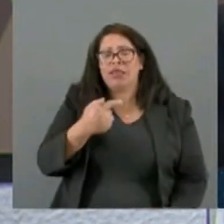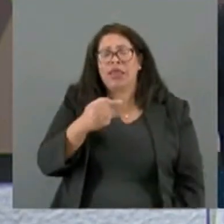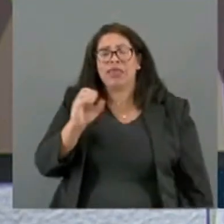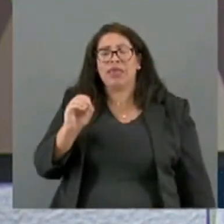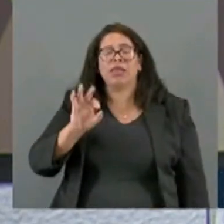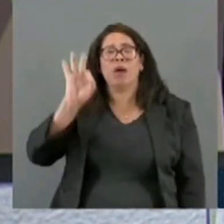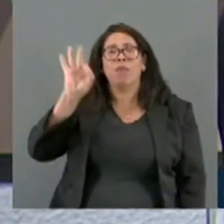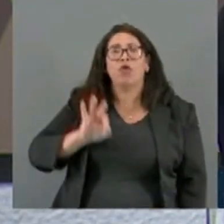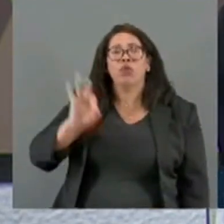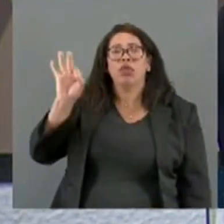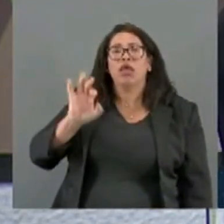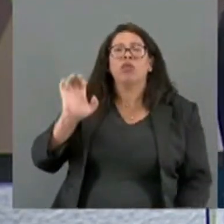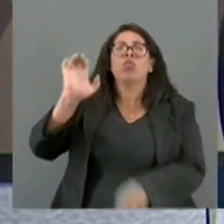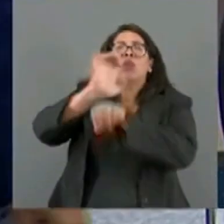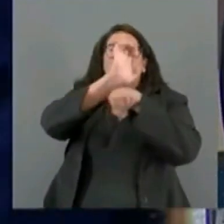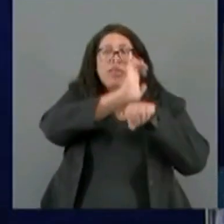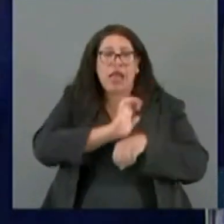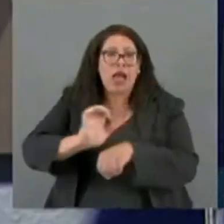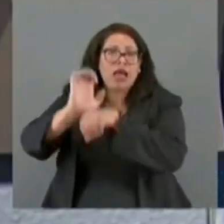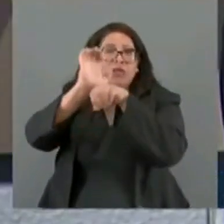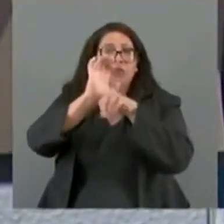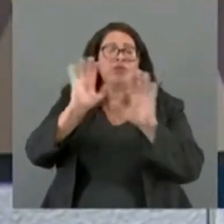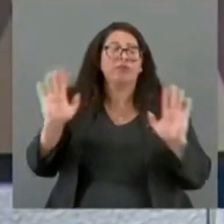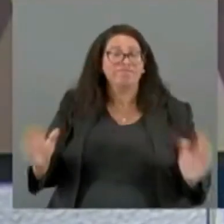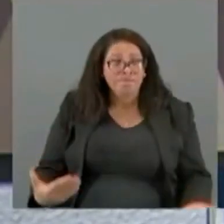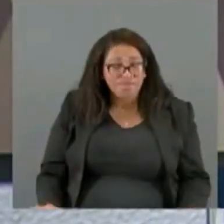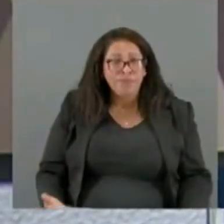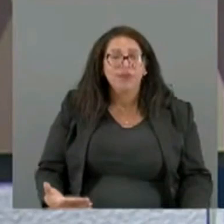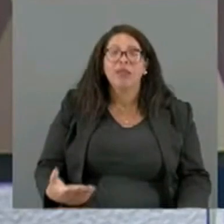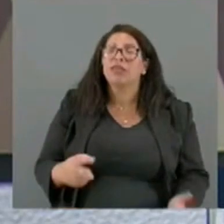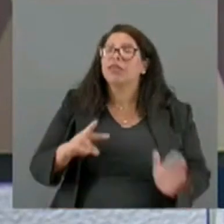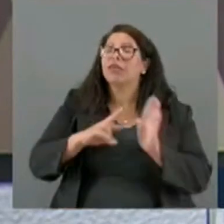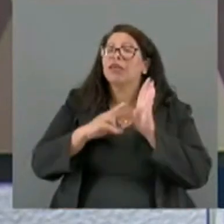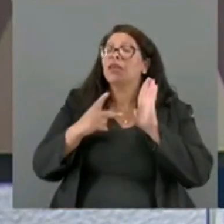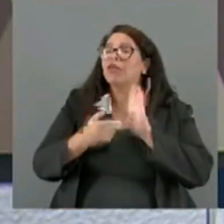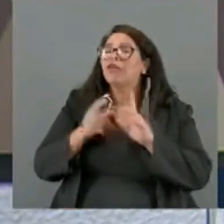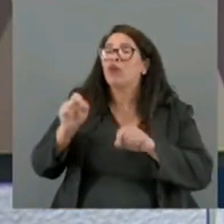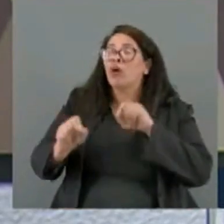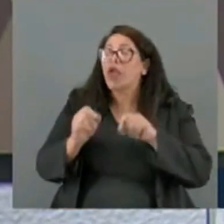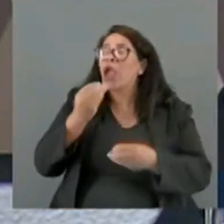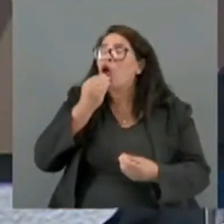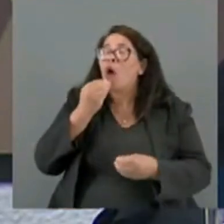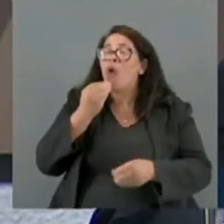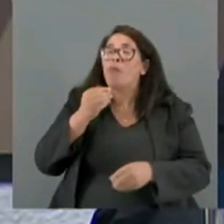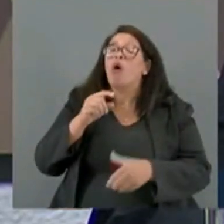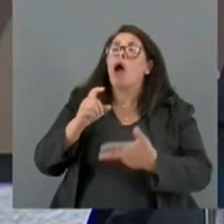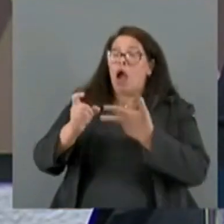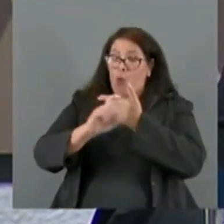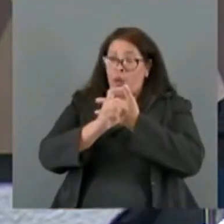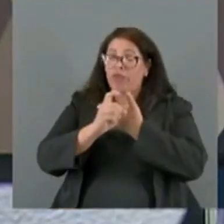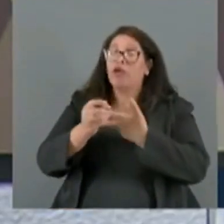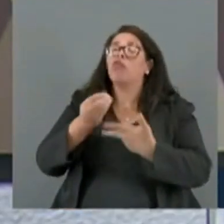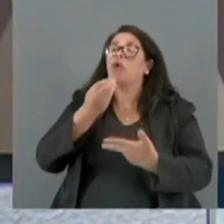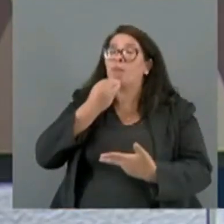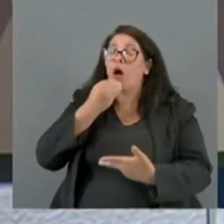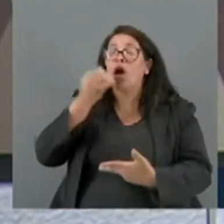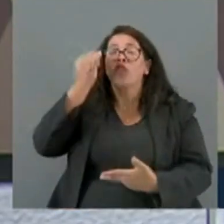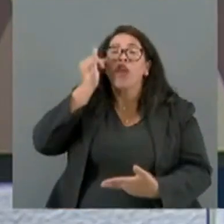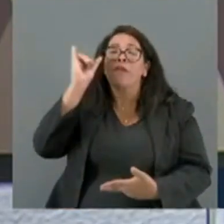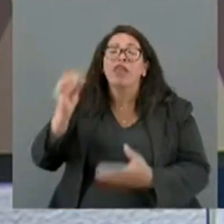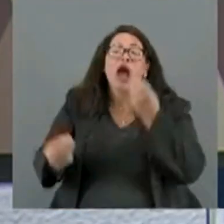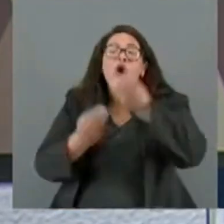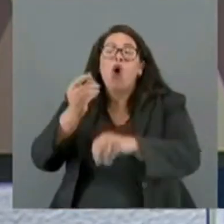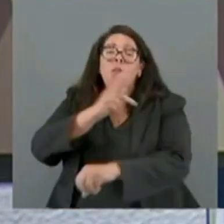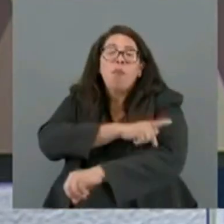dos municípios dos estados. E de maneira que essas medidas devem ser pedagógicas, essas medidas protetivas com